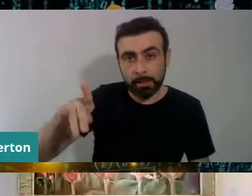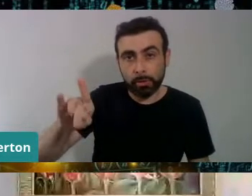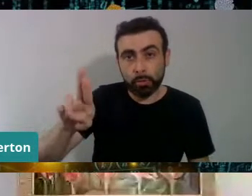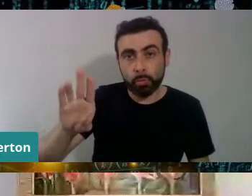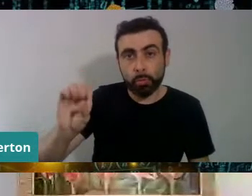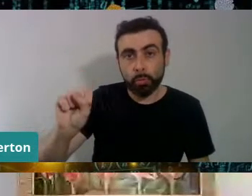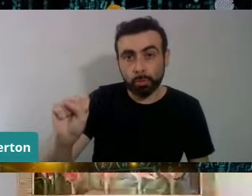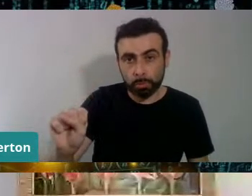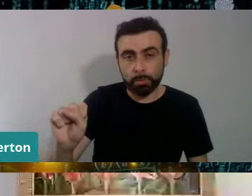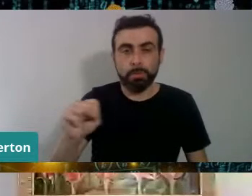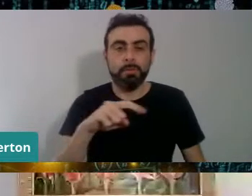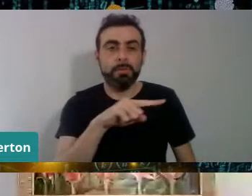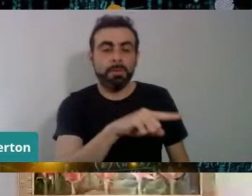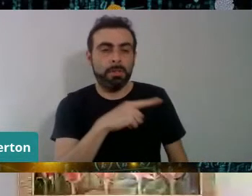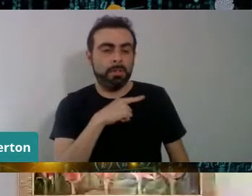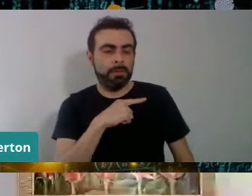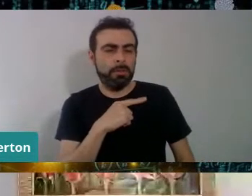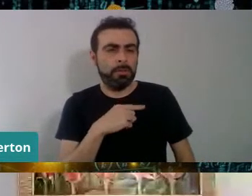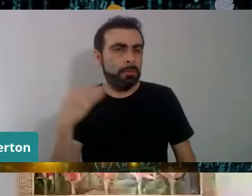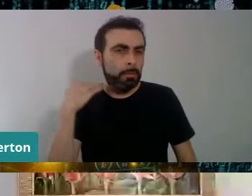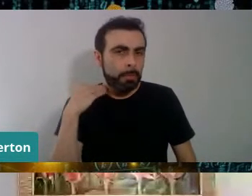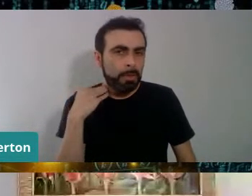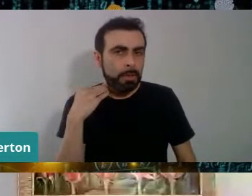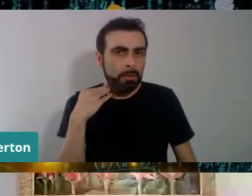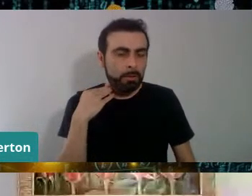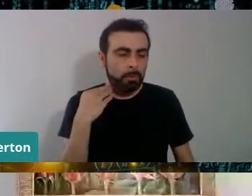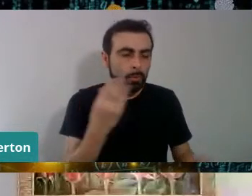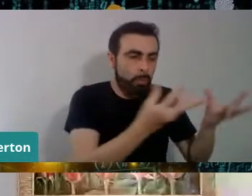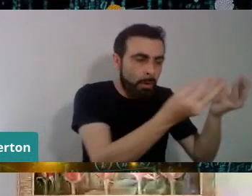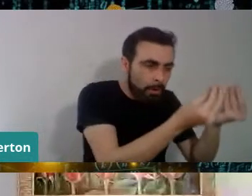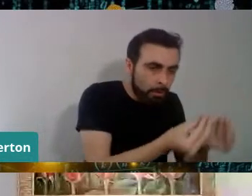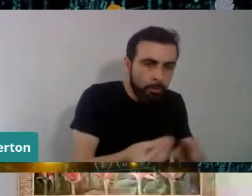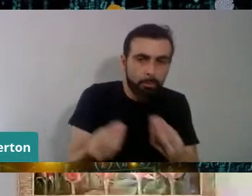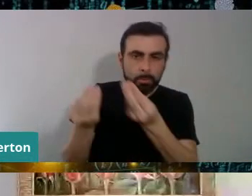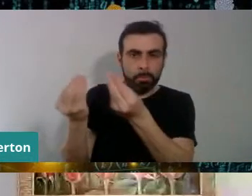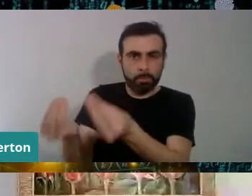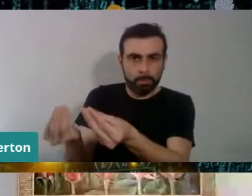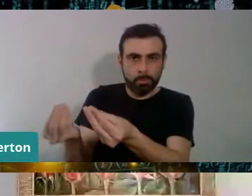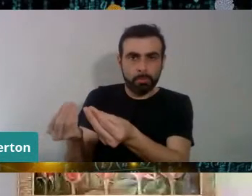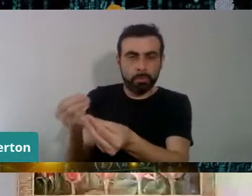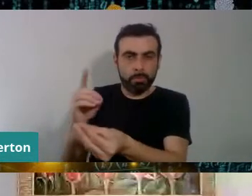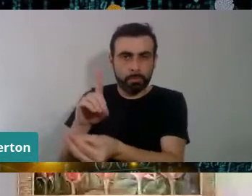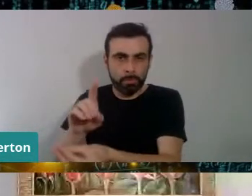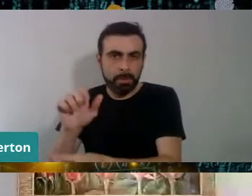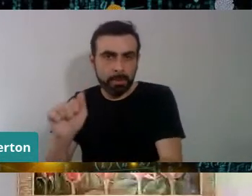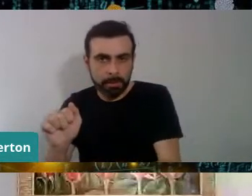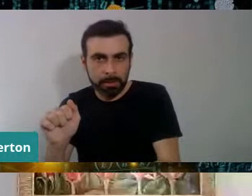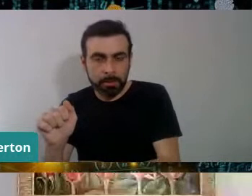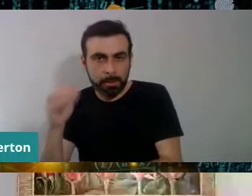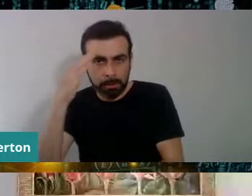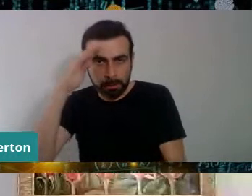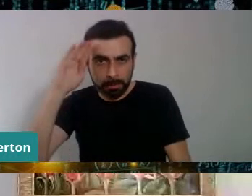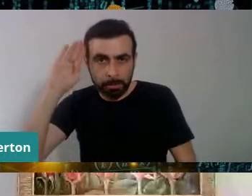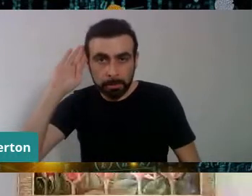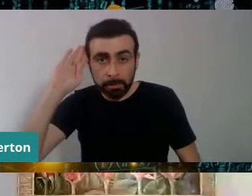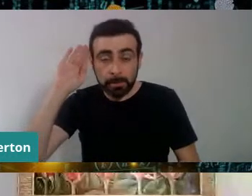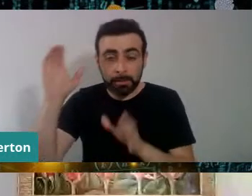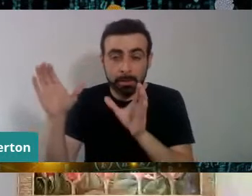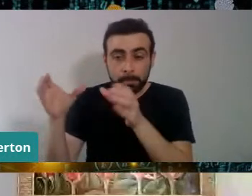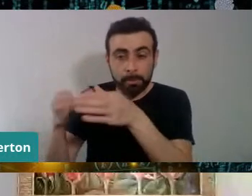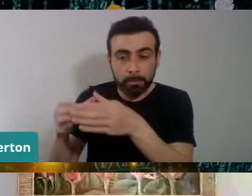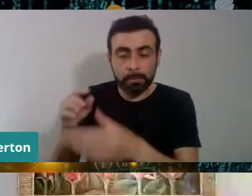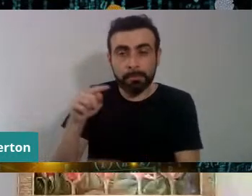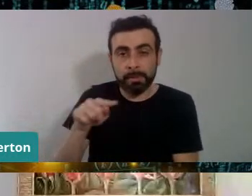e o Bamerindus doou para o diretório acadêmico aquele terreno, né? E depois o diretório